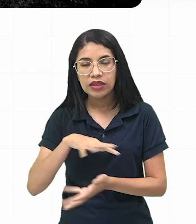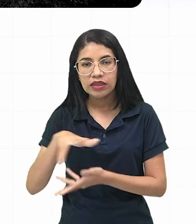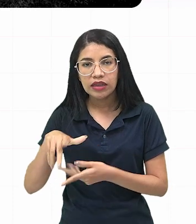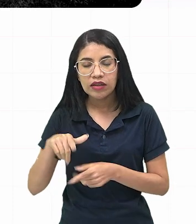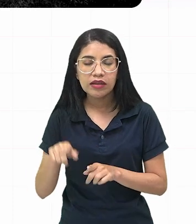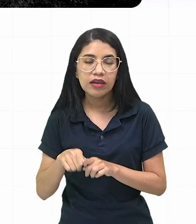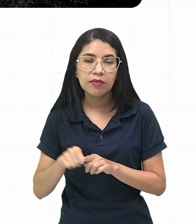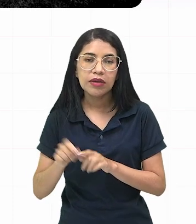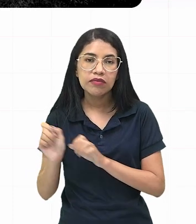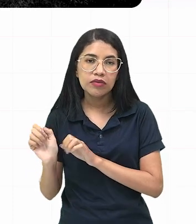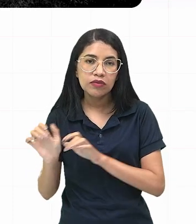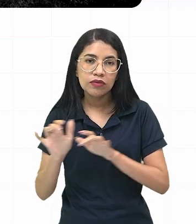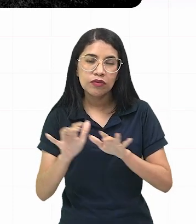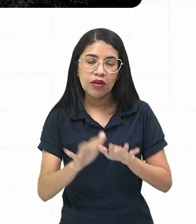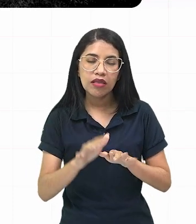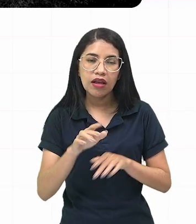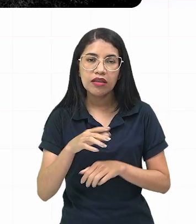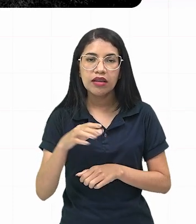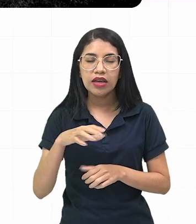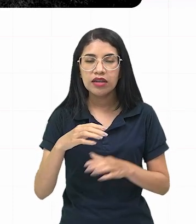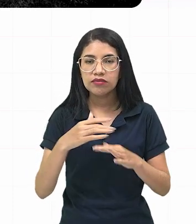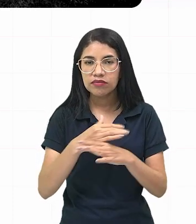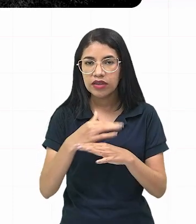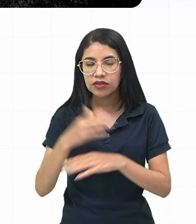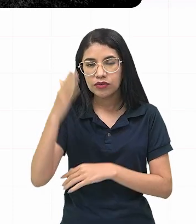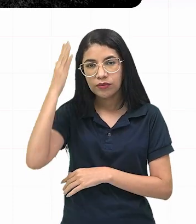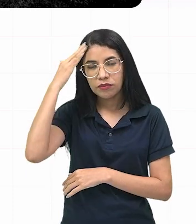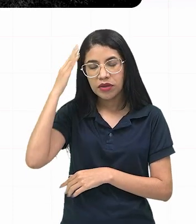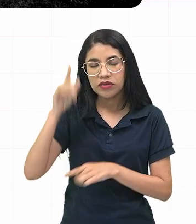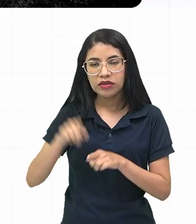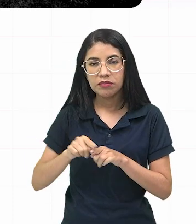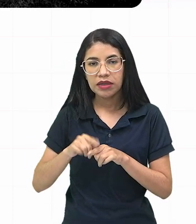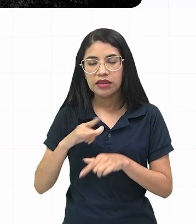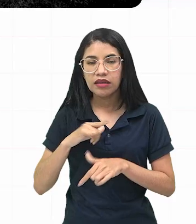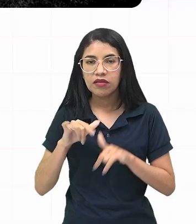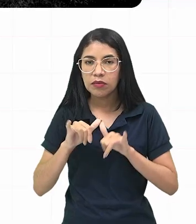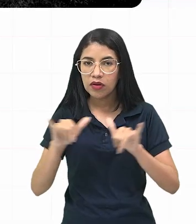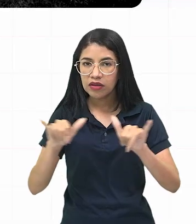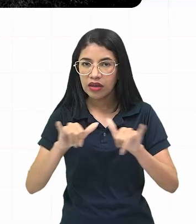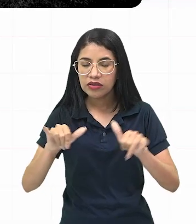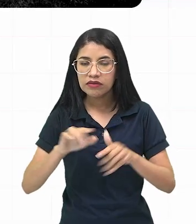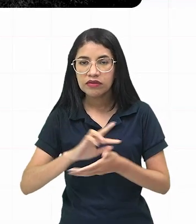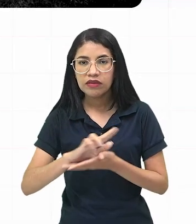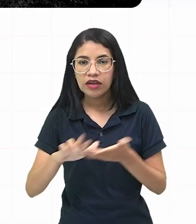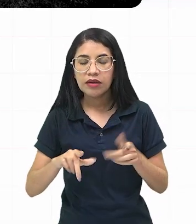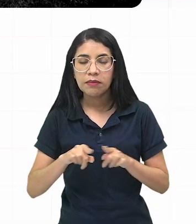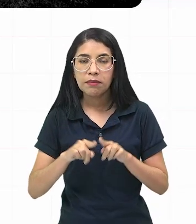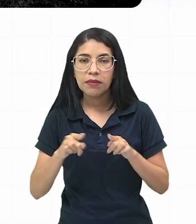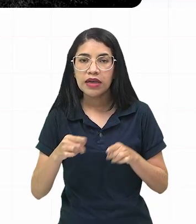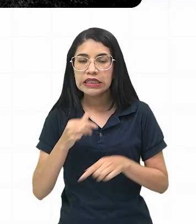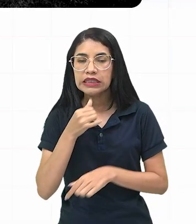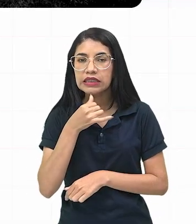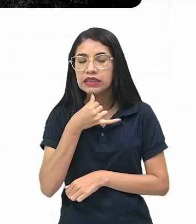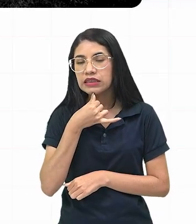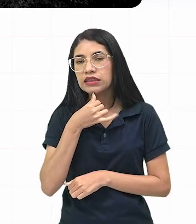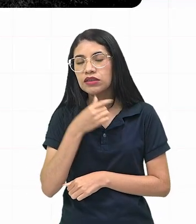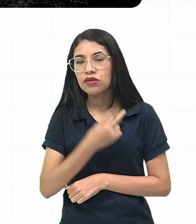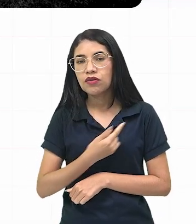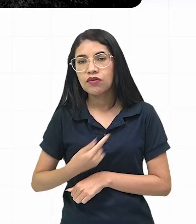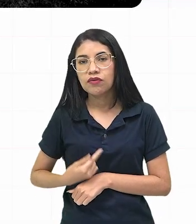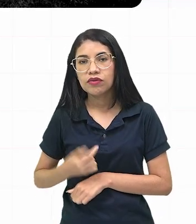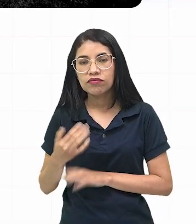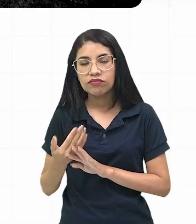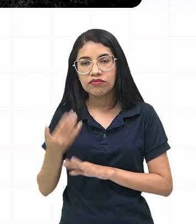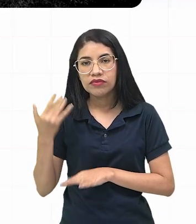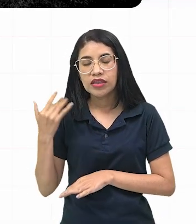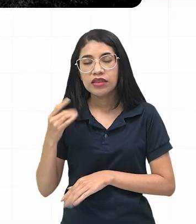chegaram a ocupar a cidade do México, fazer protestos na cidade do México, mas infelizmente o governo da época, né, acabou